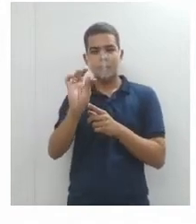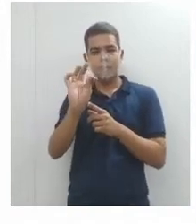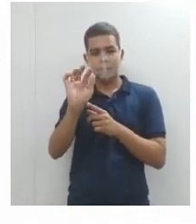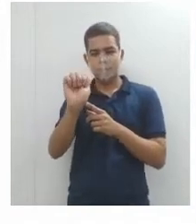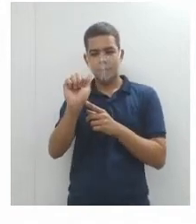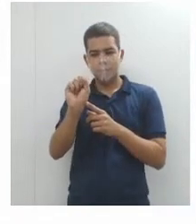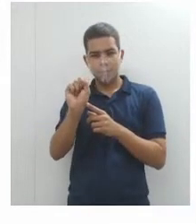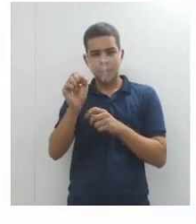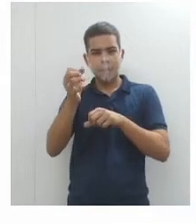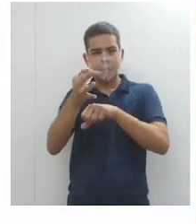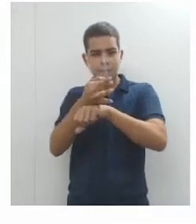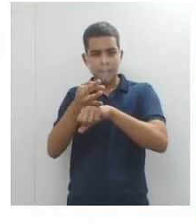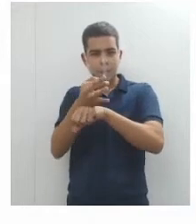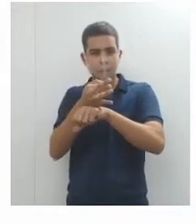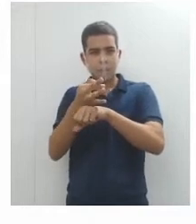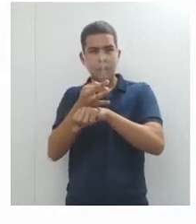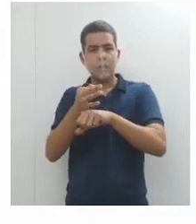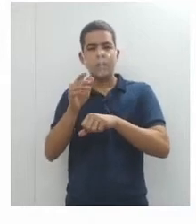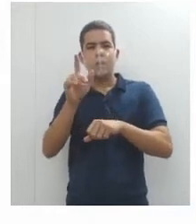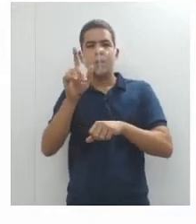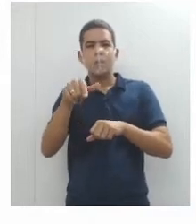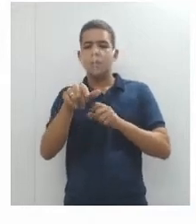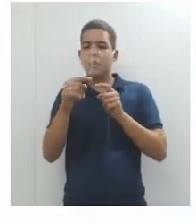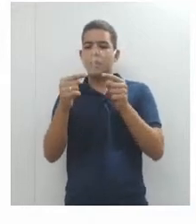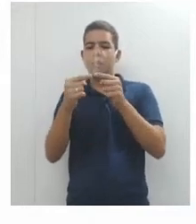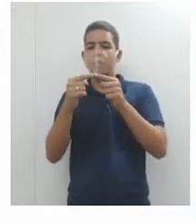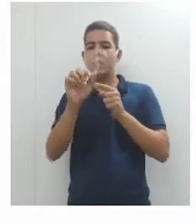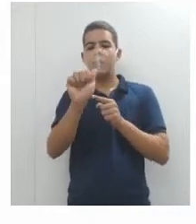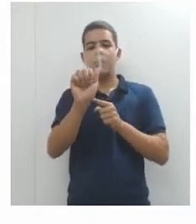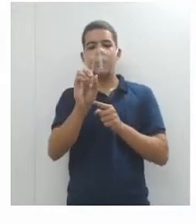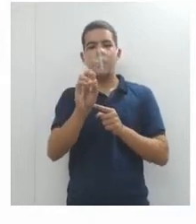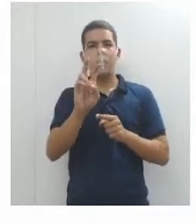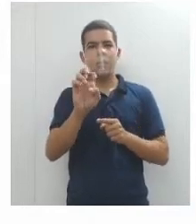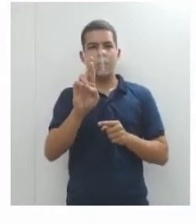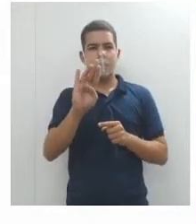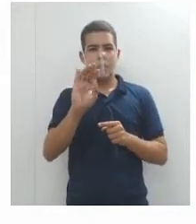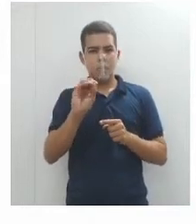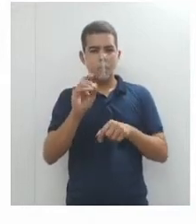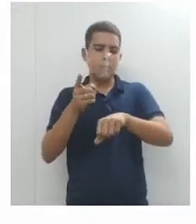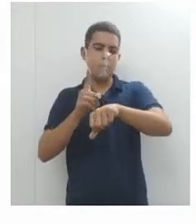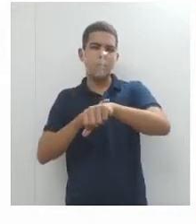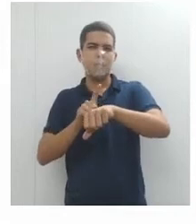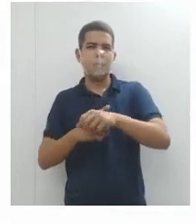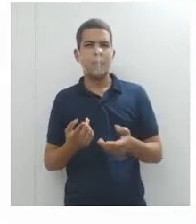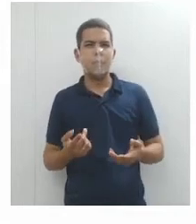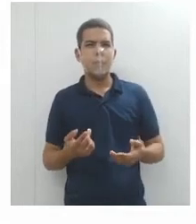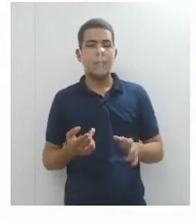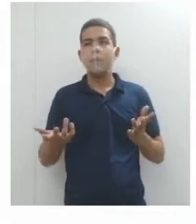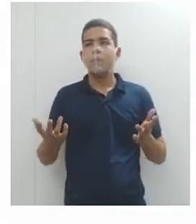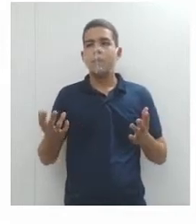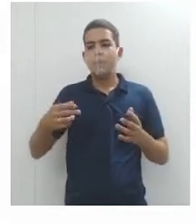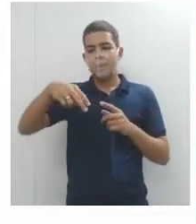expressão nestas férias é uma locução adverbial de tempo. Na praia, no